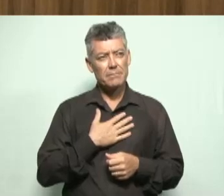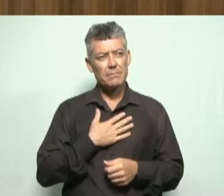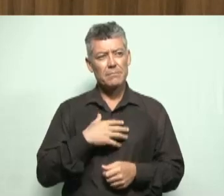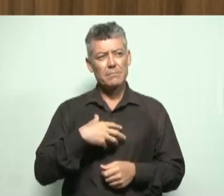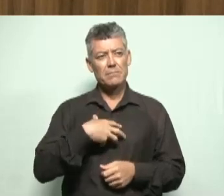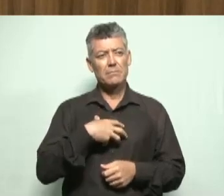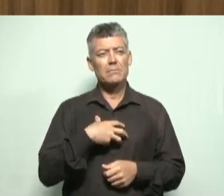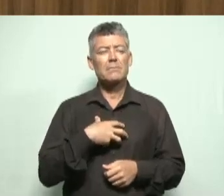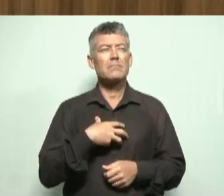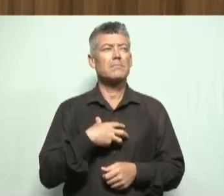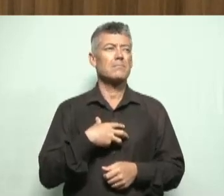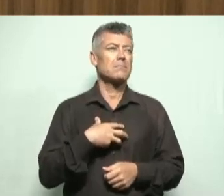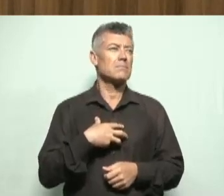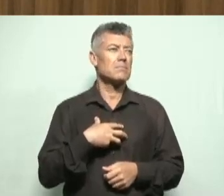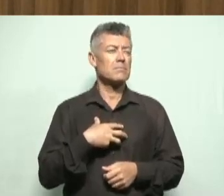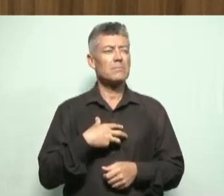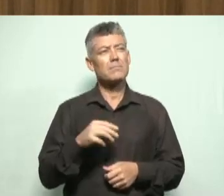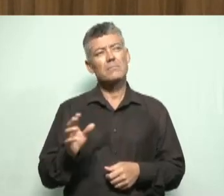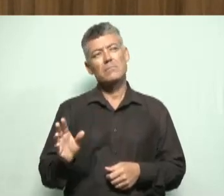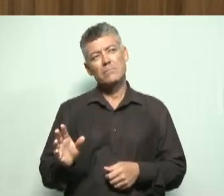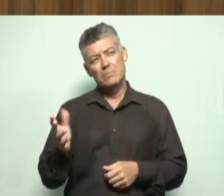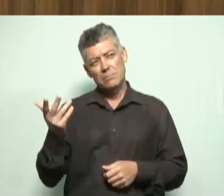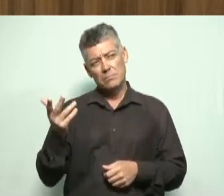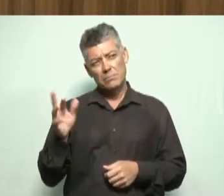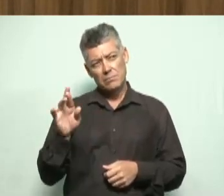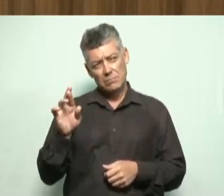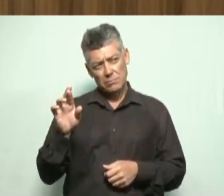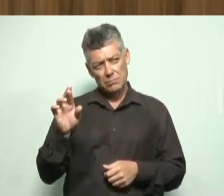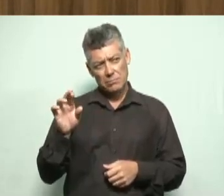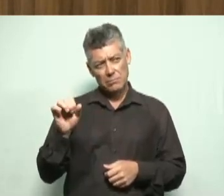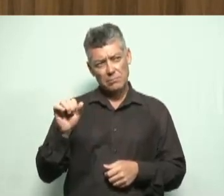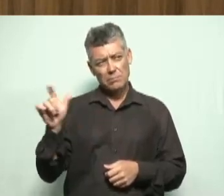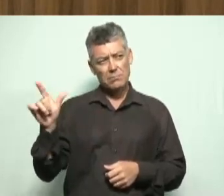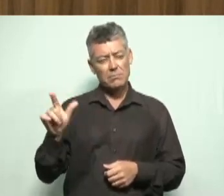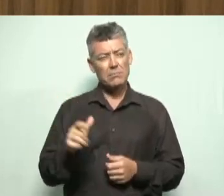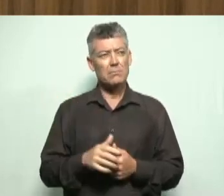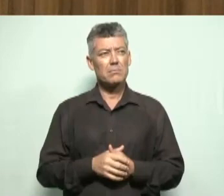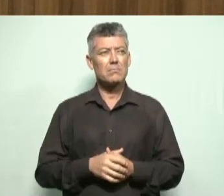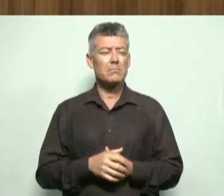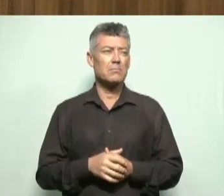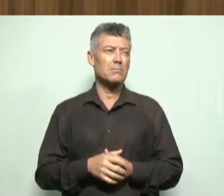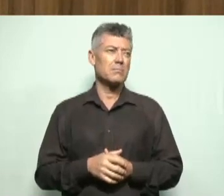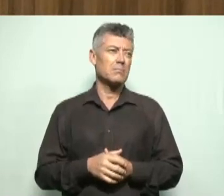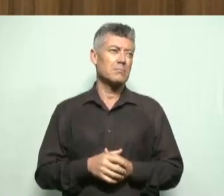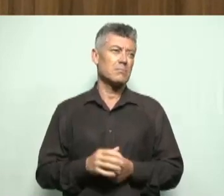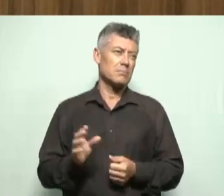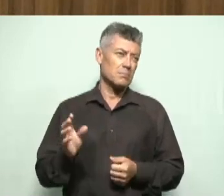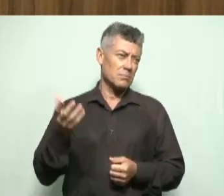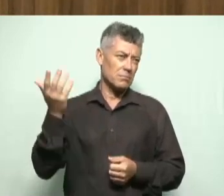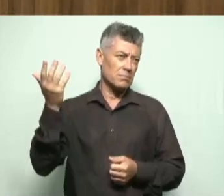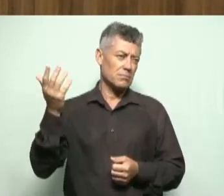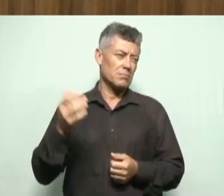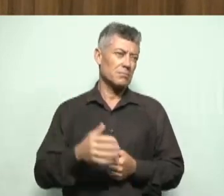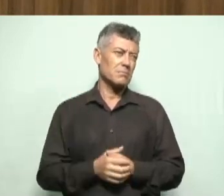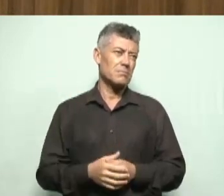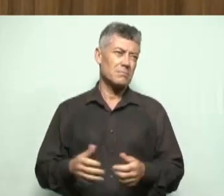extremamente sensibilizados, que é a situação do Rio Grande do Sul. Essa situação